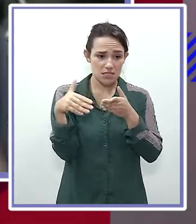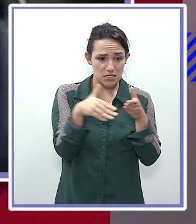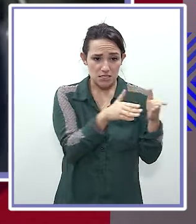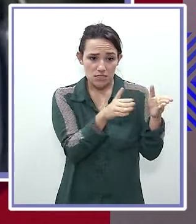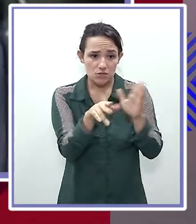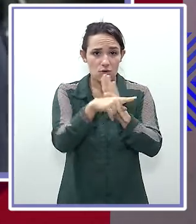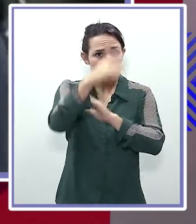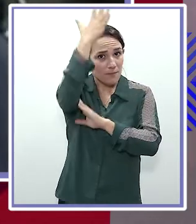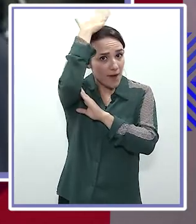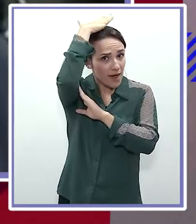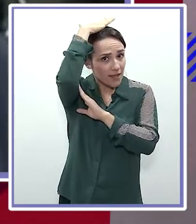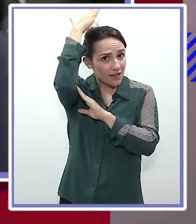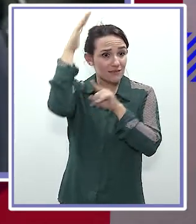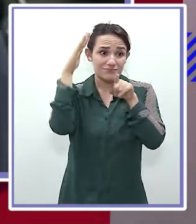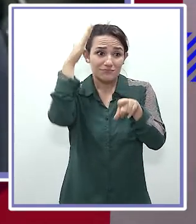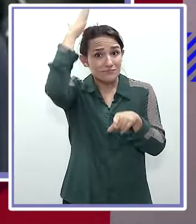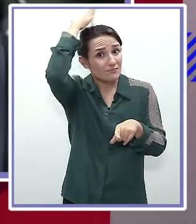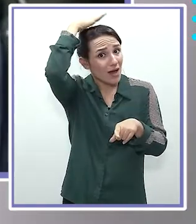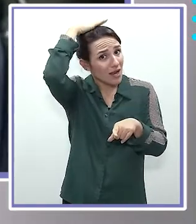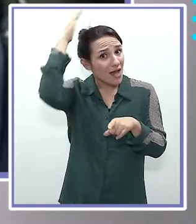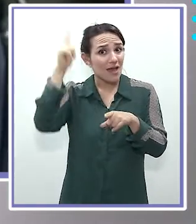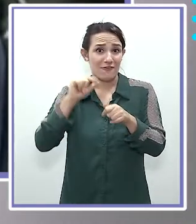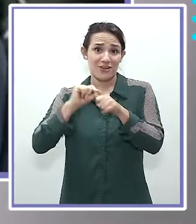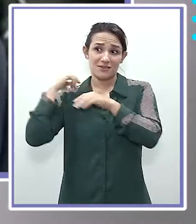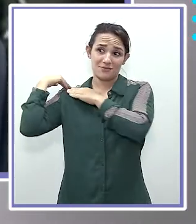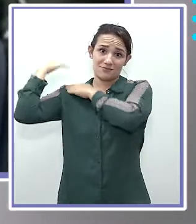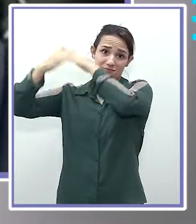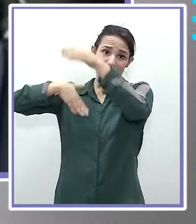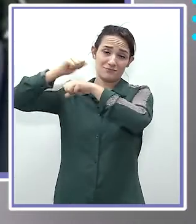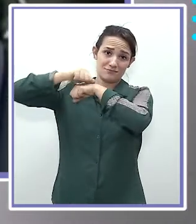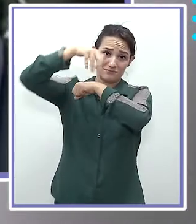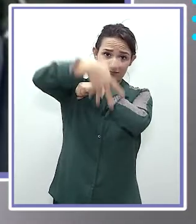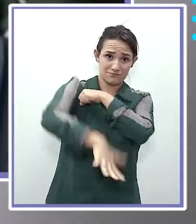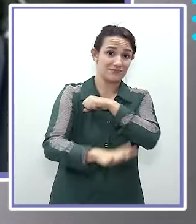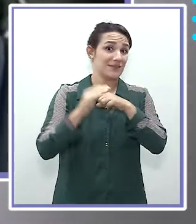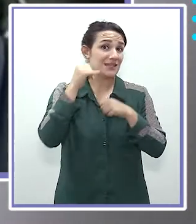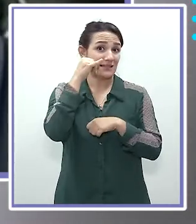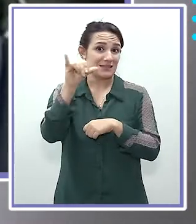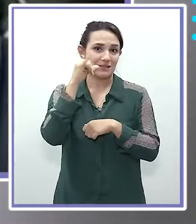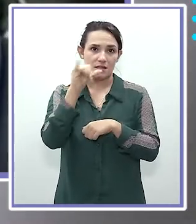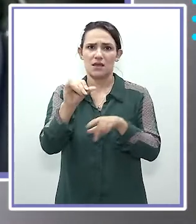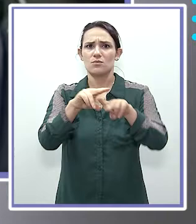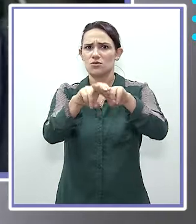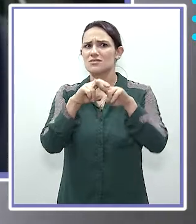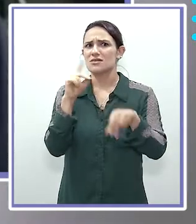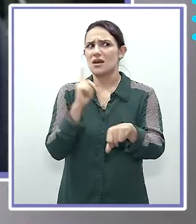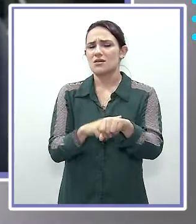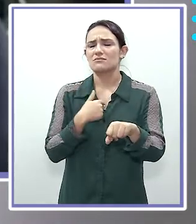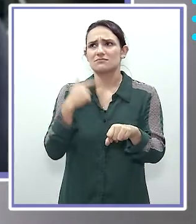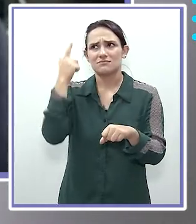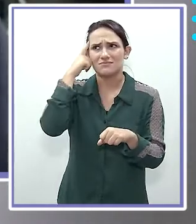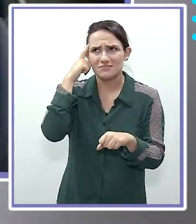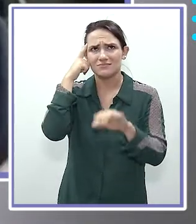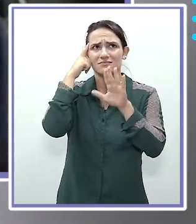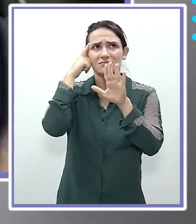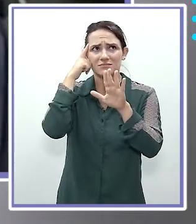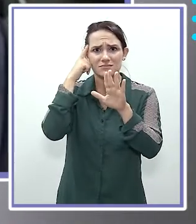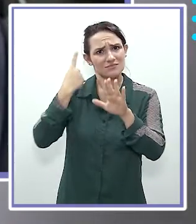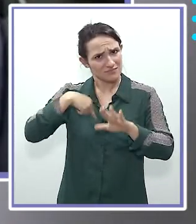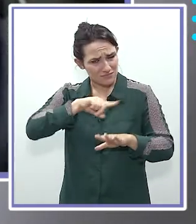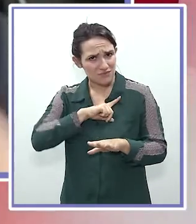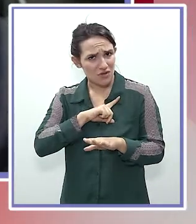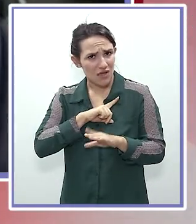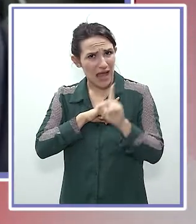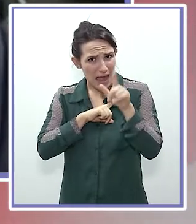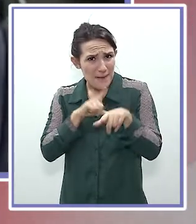das grandes geradoras aí que faz movimentar as turbinas de usinas hidrelétricas. Com isso surgiu outra questão. Será